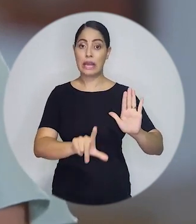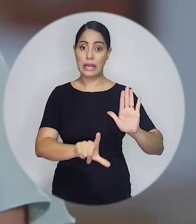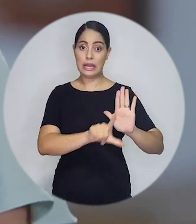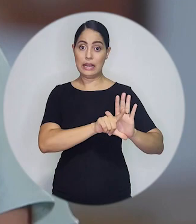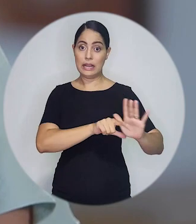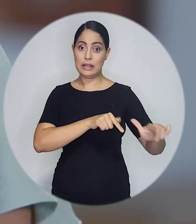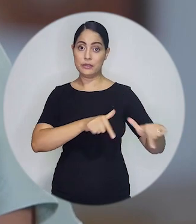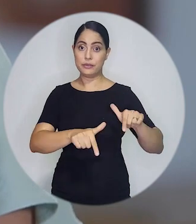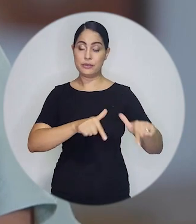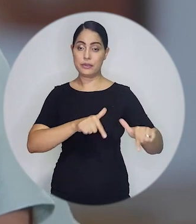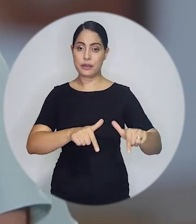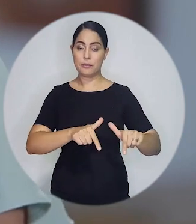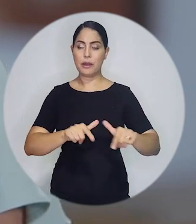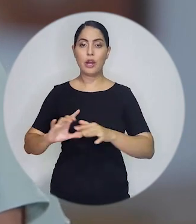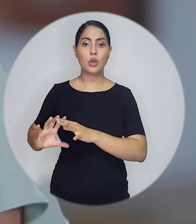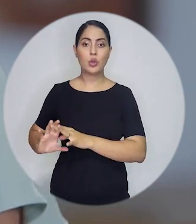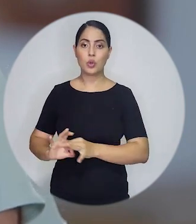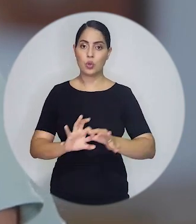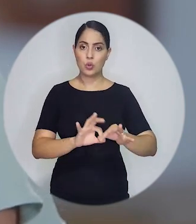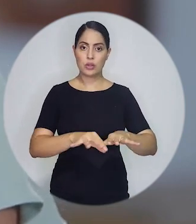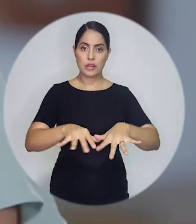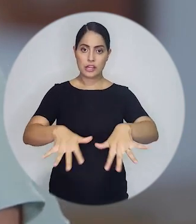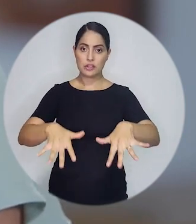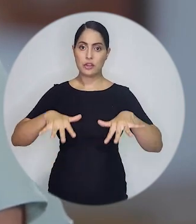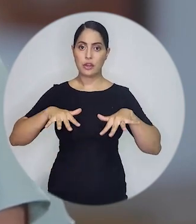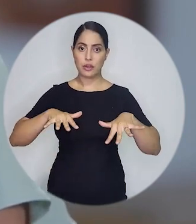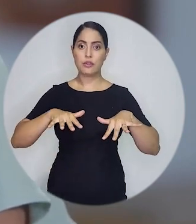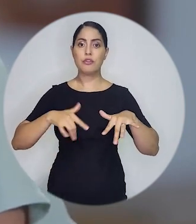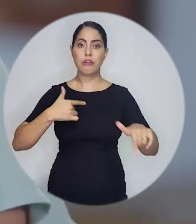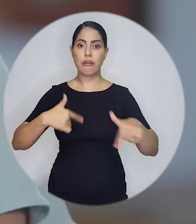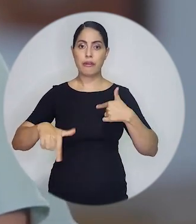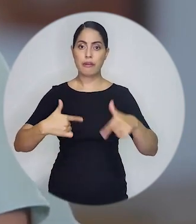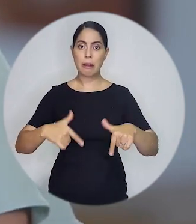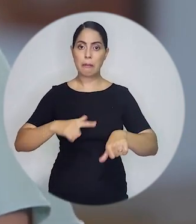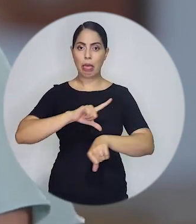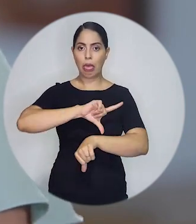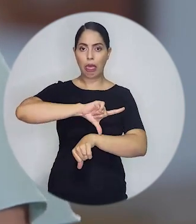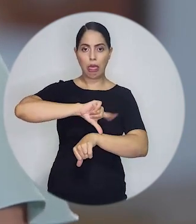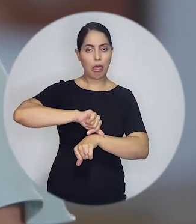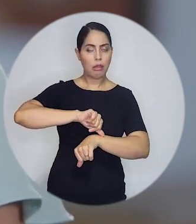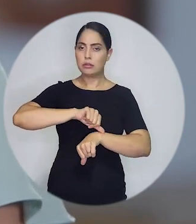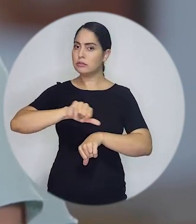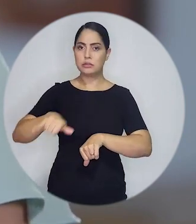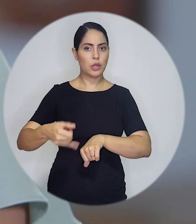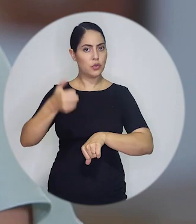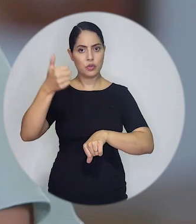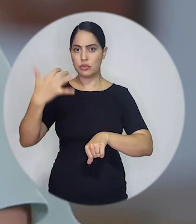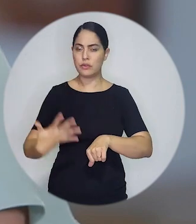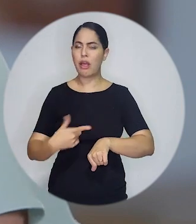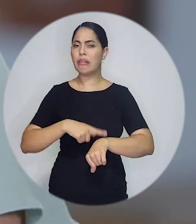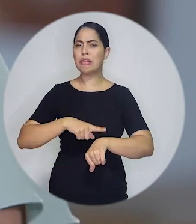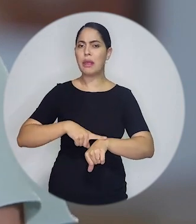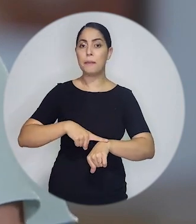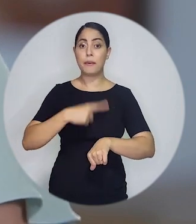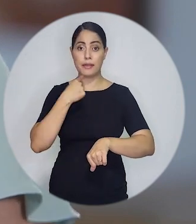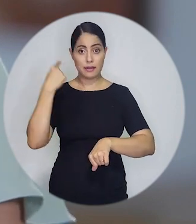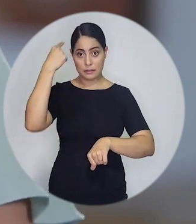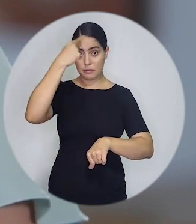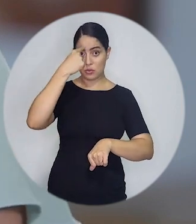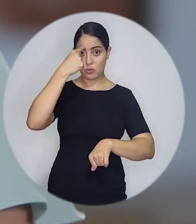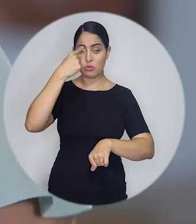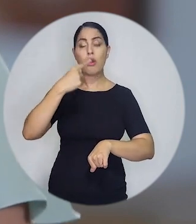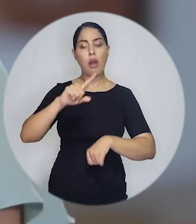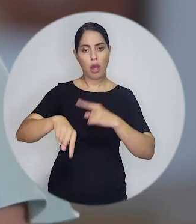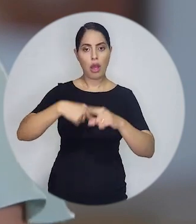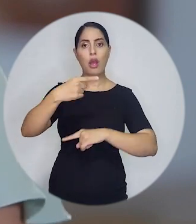para permitir às partes que se retirem de audiência trabalhista no caso de atraso injustificado por mais de 30 minutos,